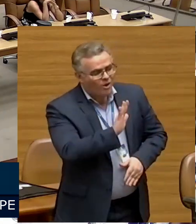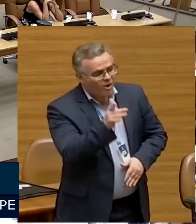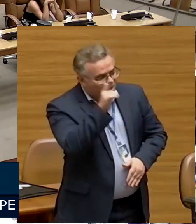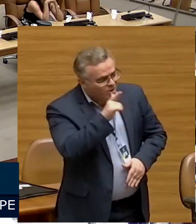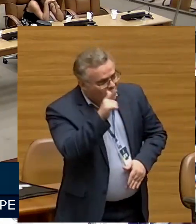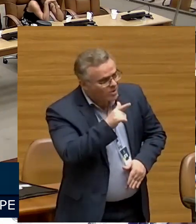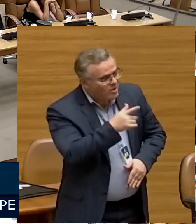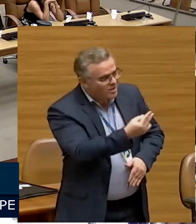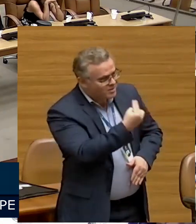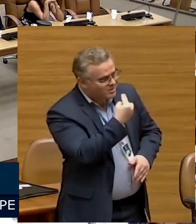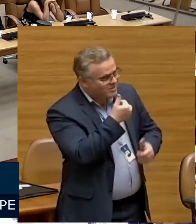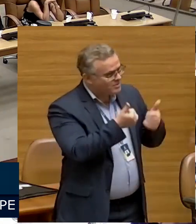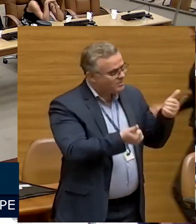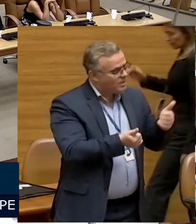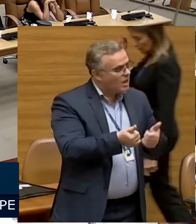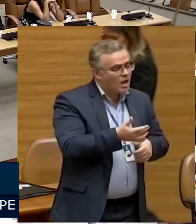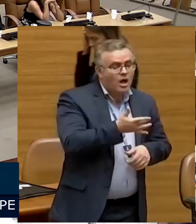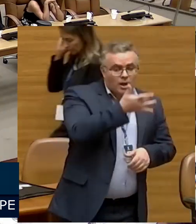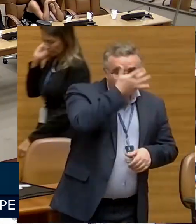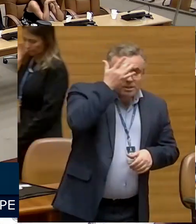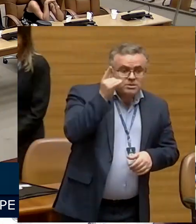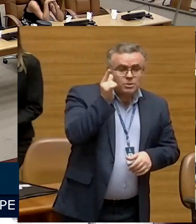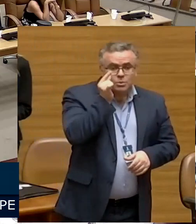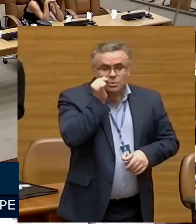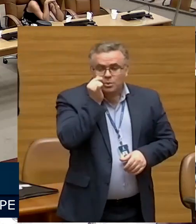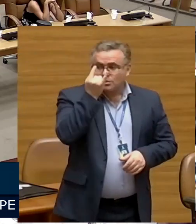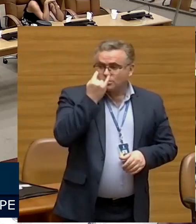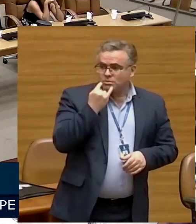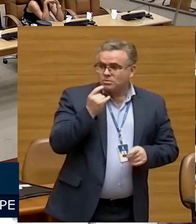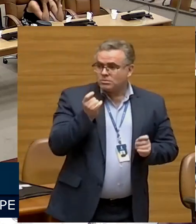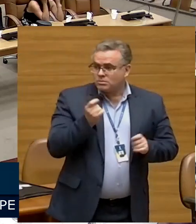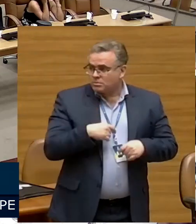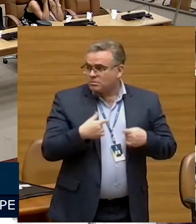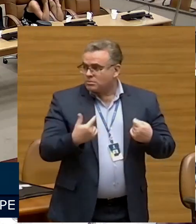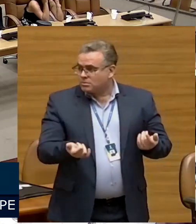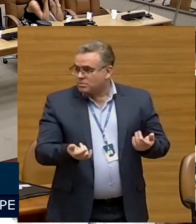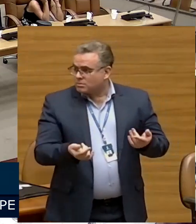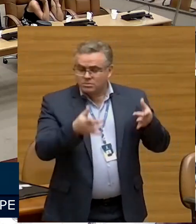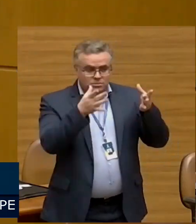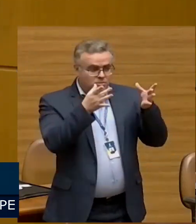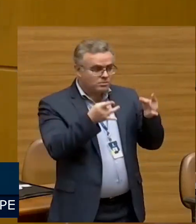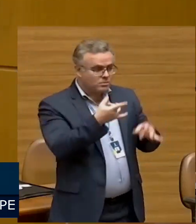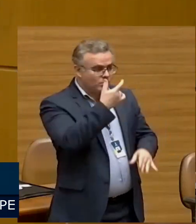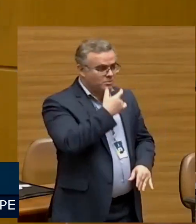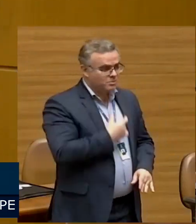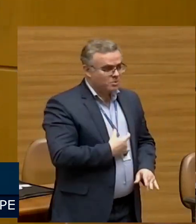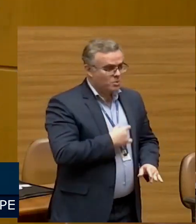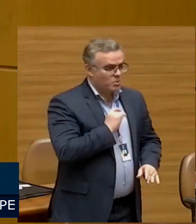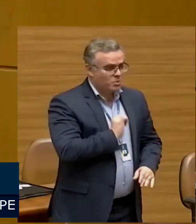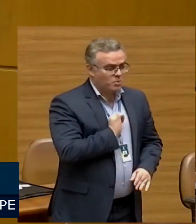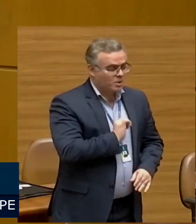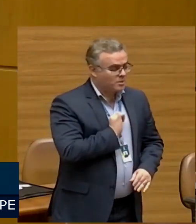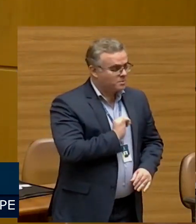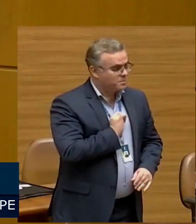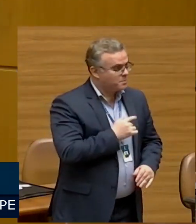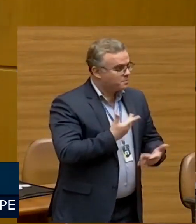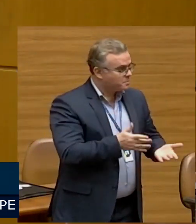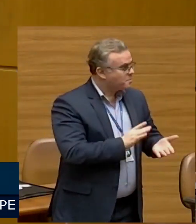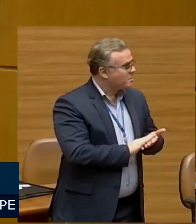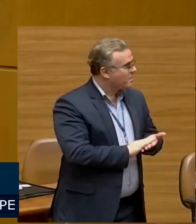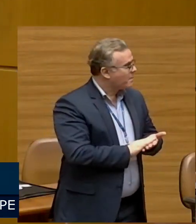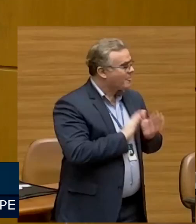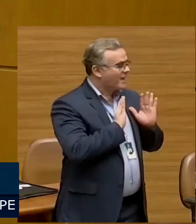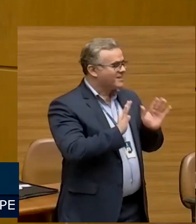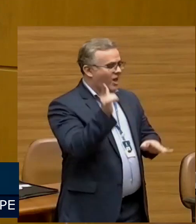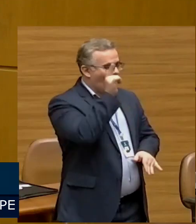Mais pessoas que tenham baixa visão ou cegueira. Vou fazer minha breve autodescrição. Apesar de